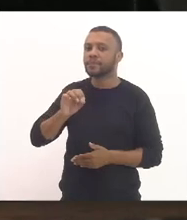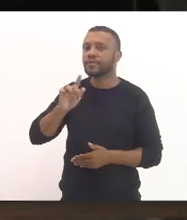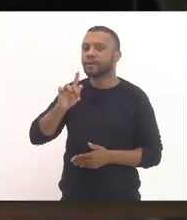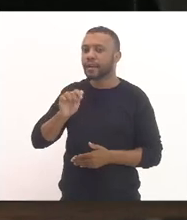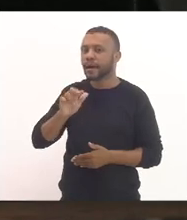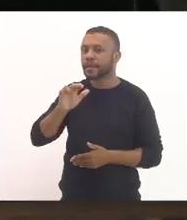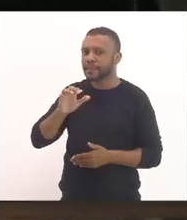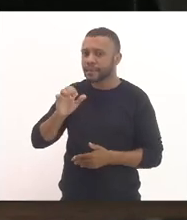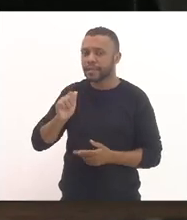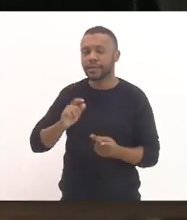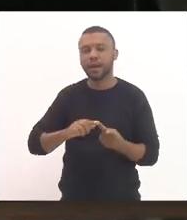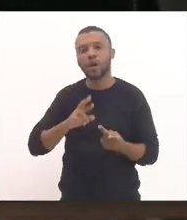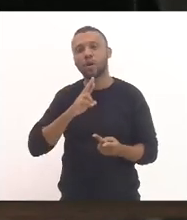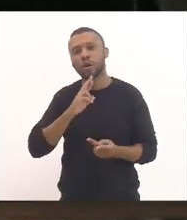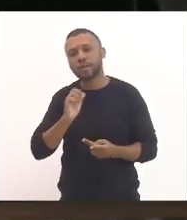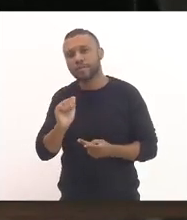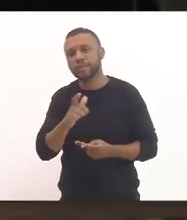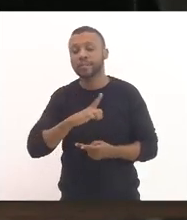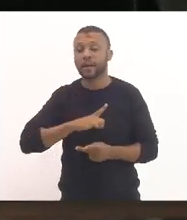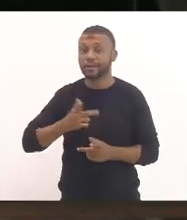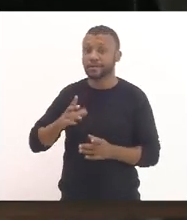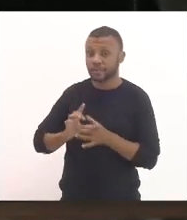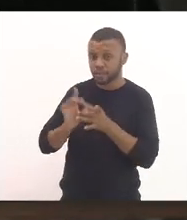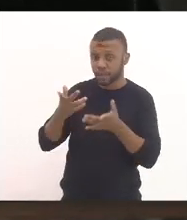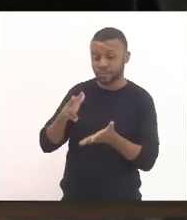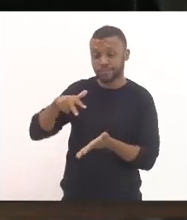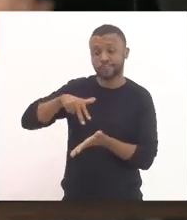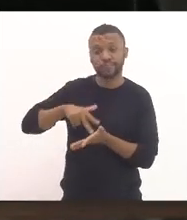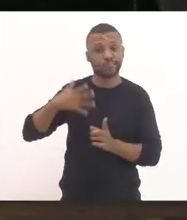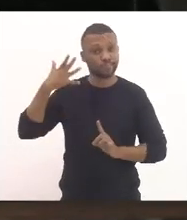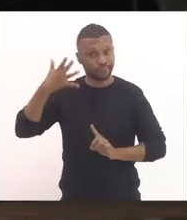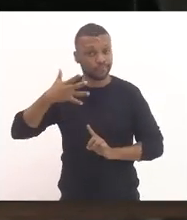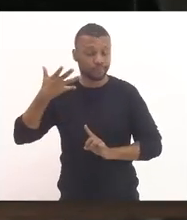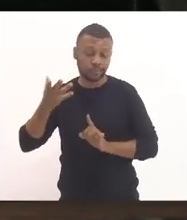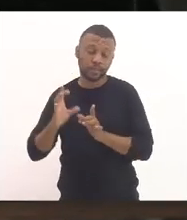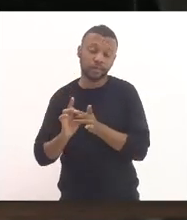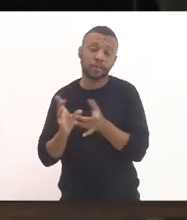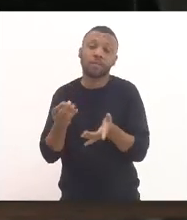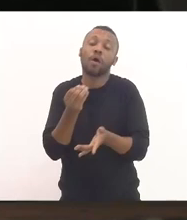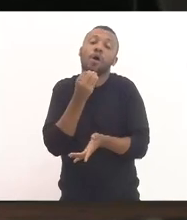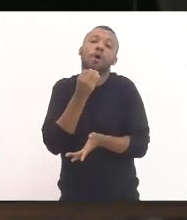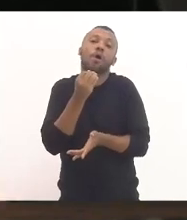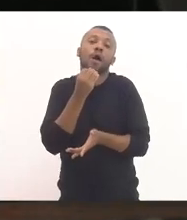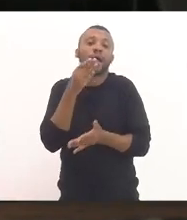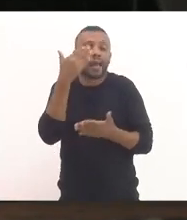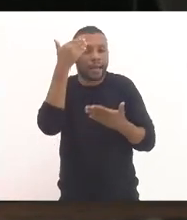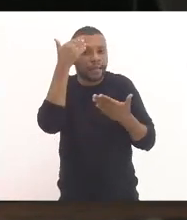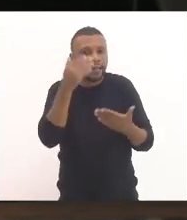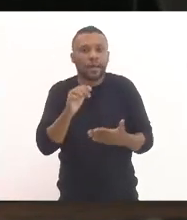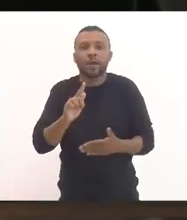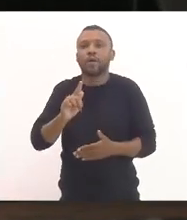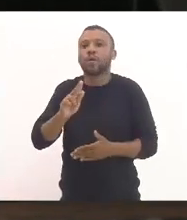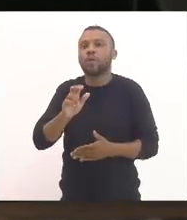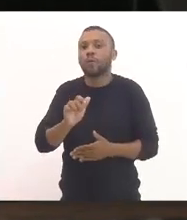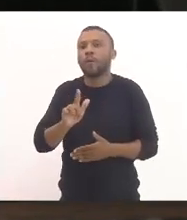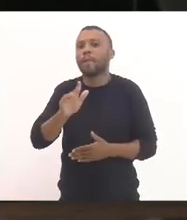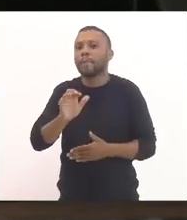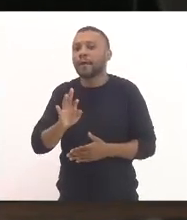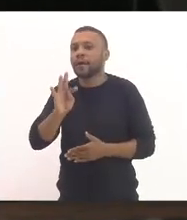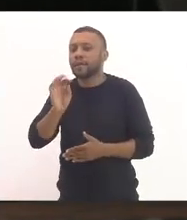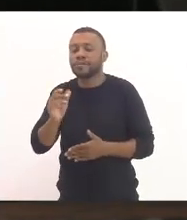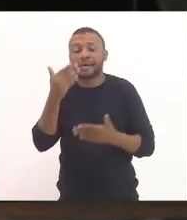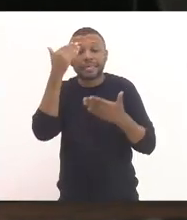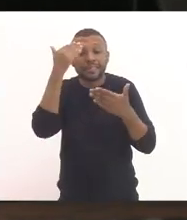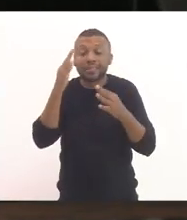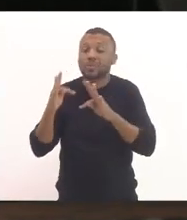o Rodrigo Amorim você deixar de falar aqui para ter aberto as portas para mim e agradecer Alberto que fez alimendo enfim